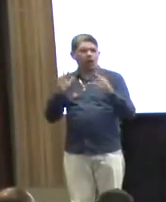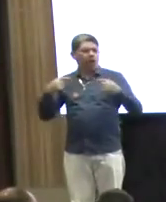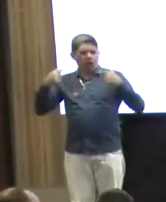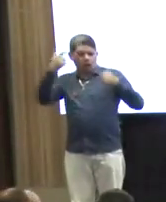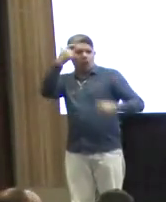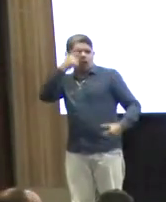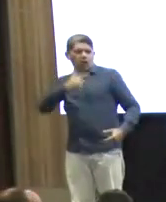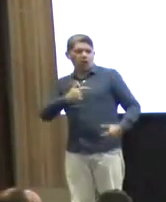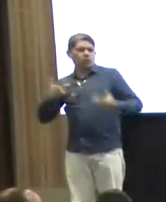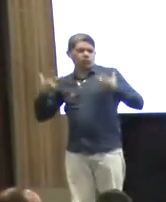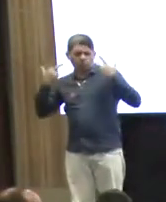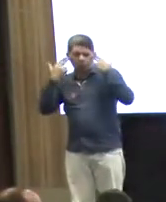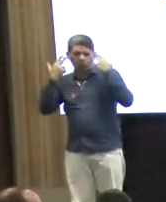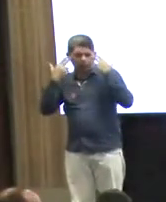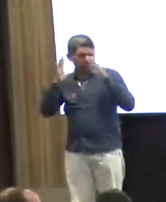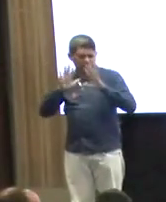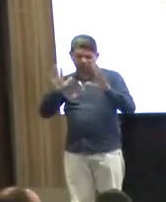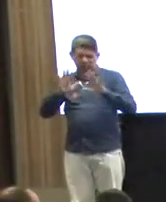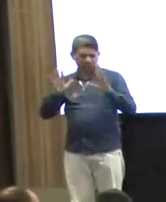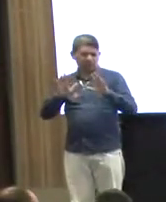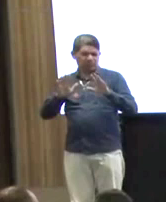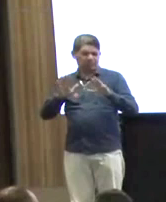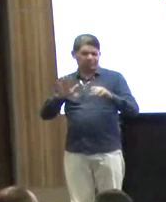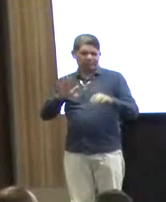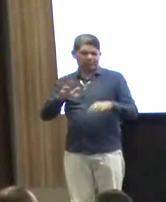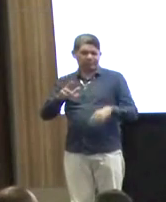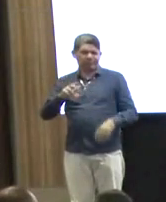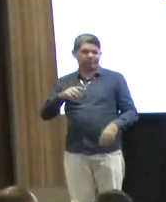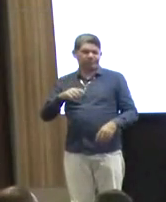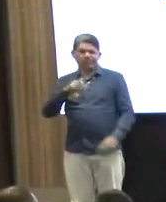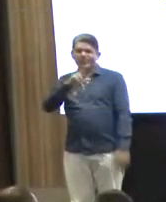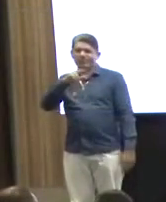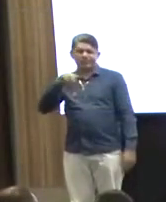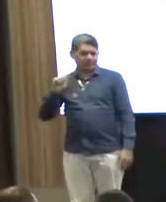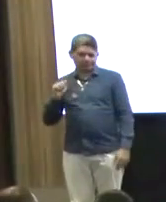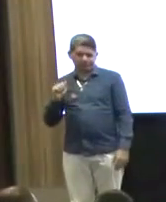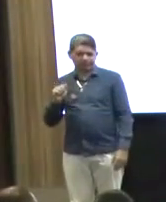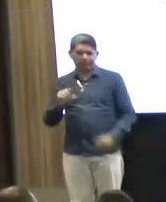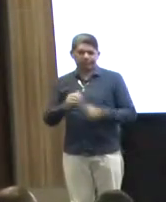perto ninguém é, né? A gente já sabe disso. Mas assim,